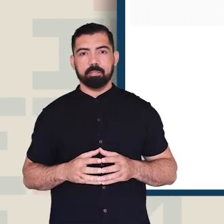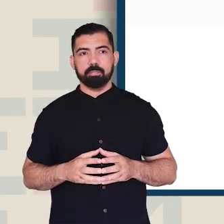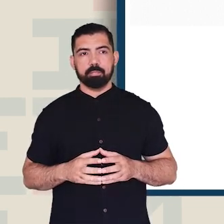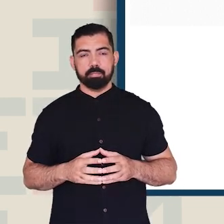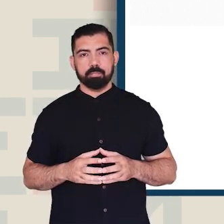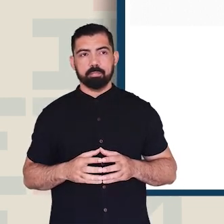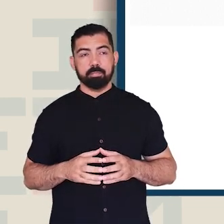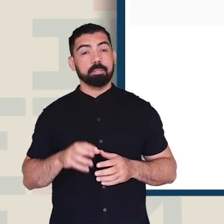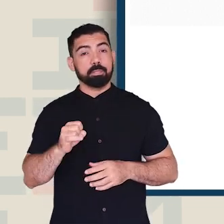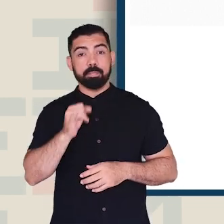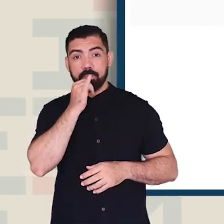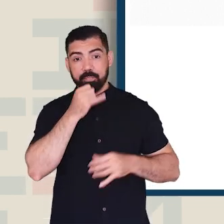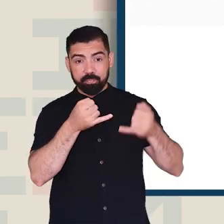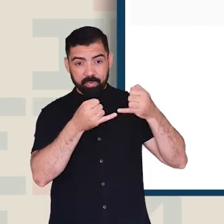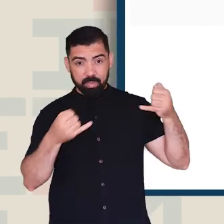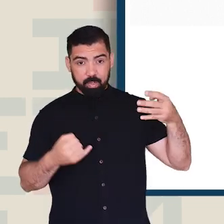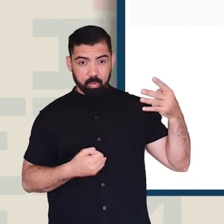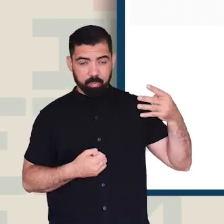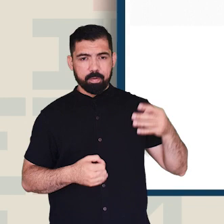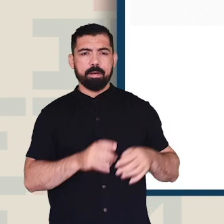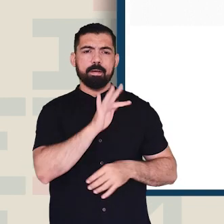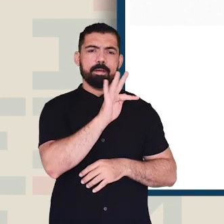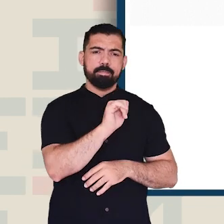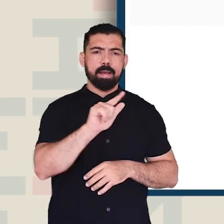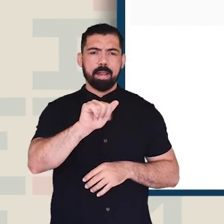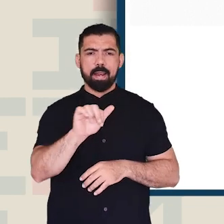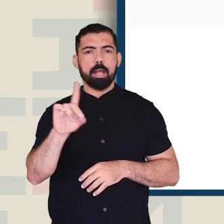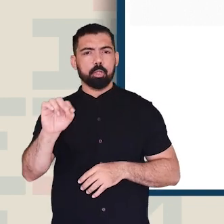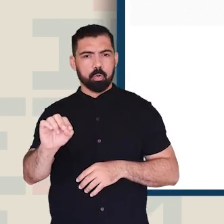Aí agora se eu for para a quarta corda, Fá, Lá, Dó.